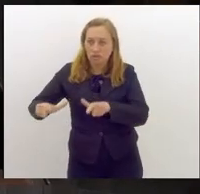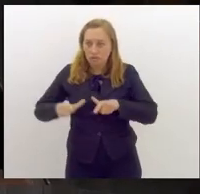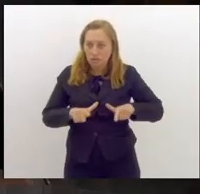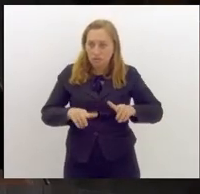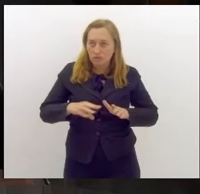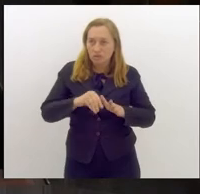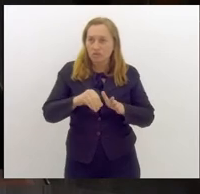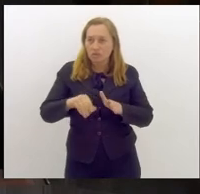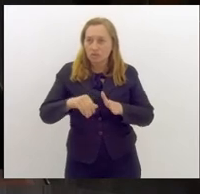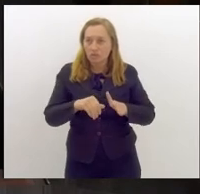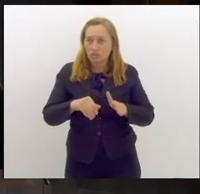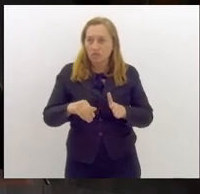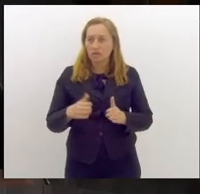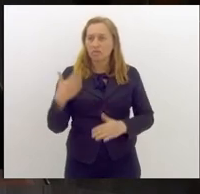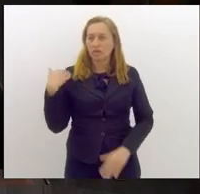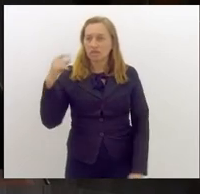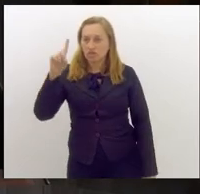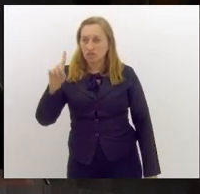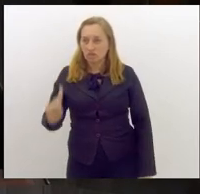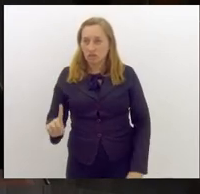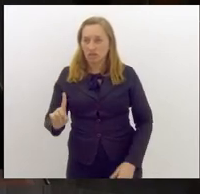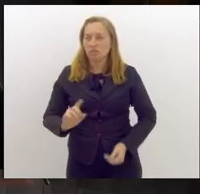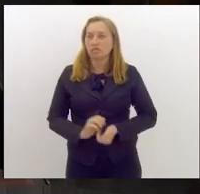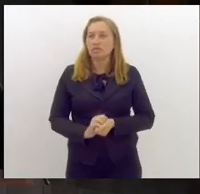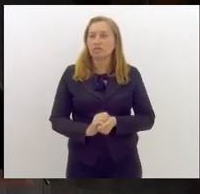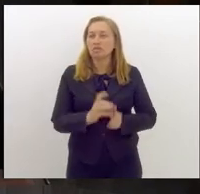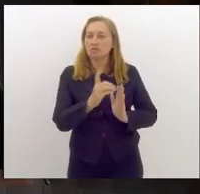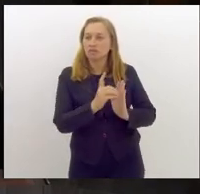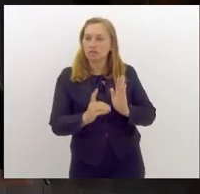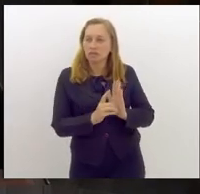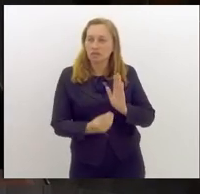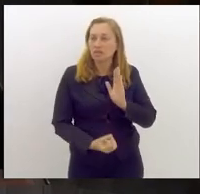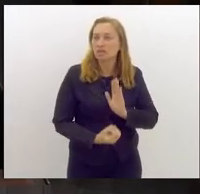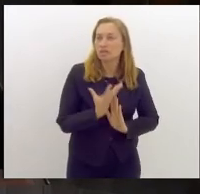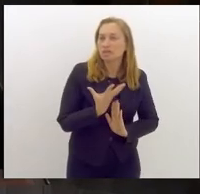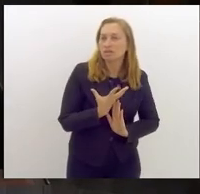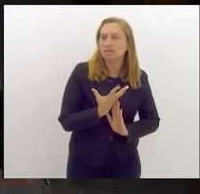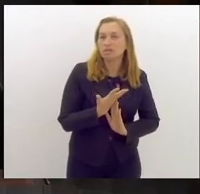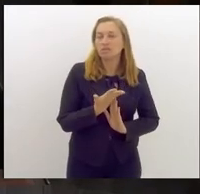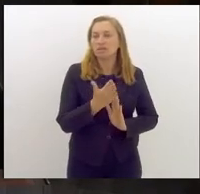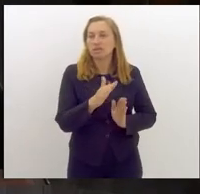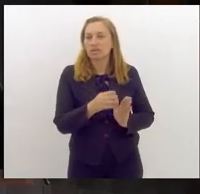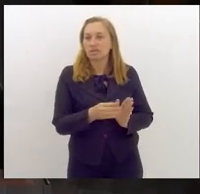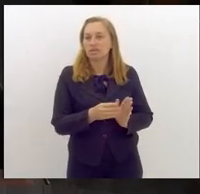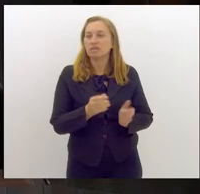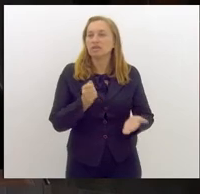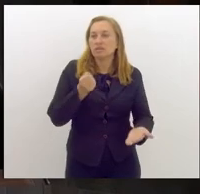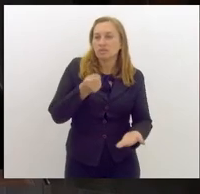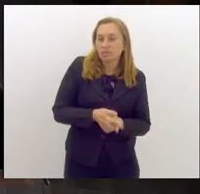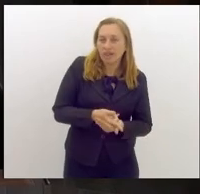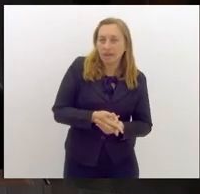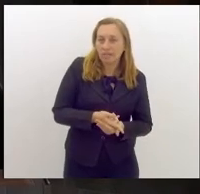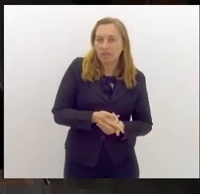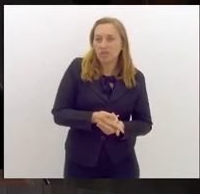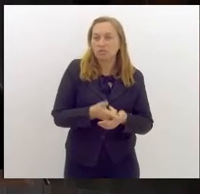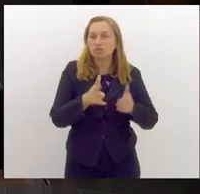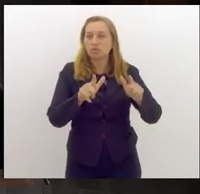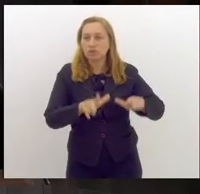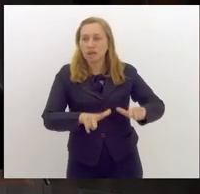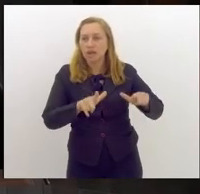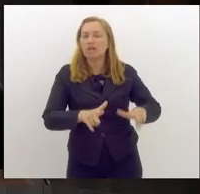ficavam ao lado direito fiz o decreto desapropriação fiz o pagamento e